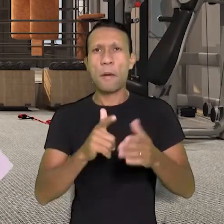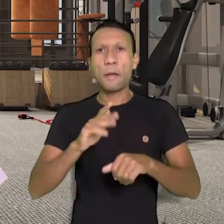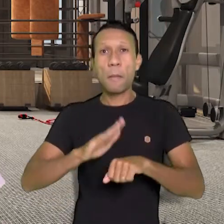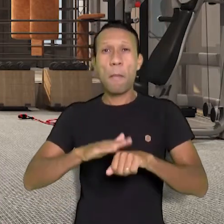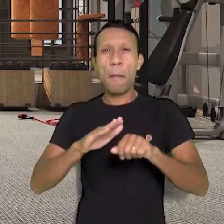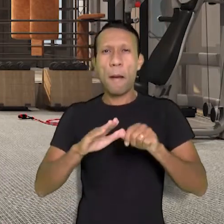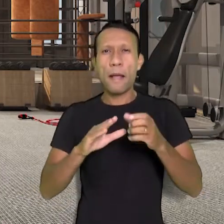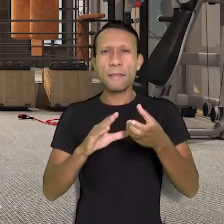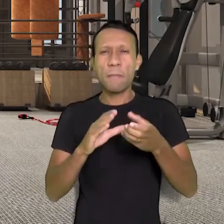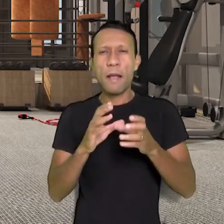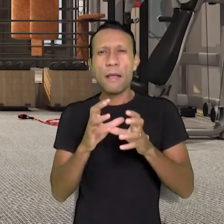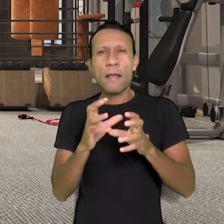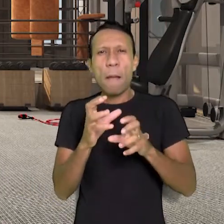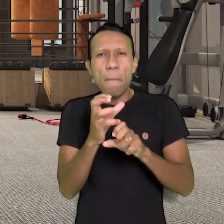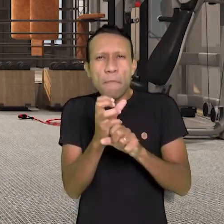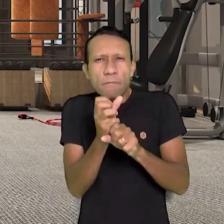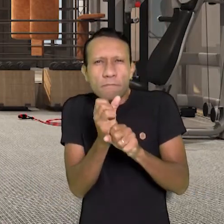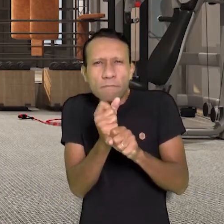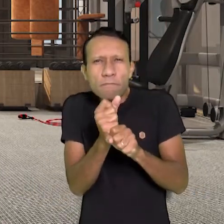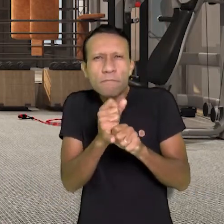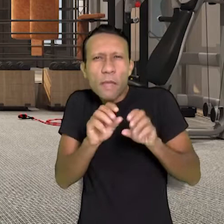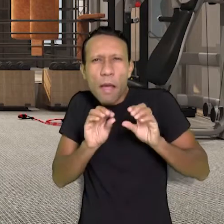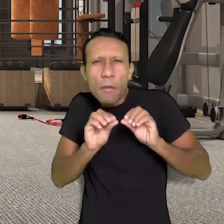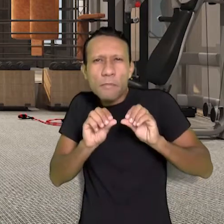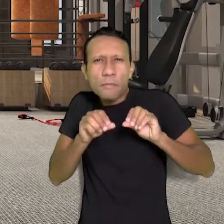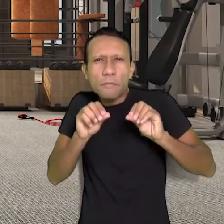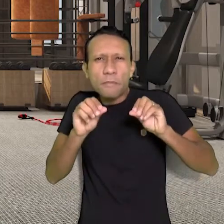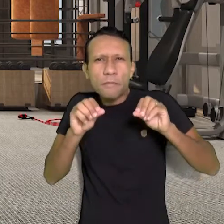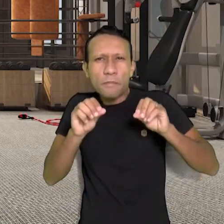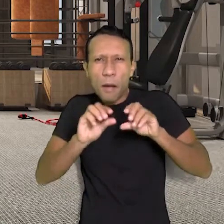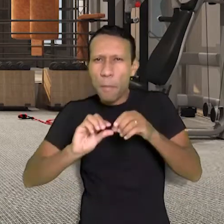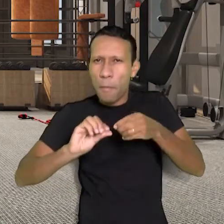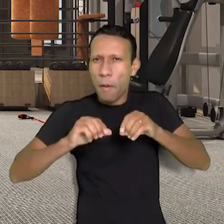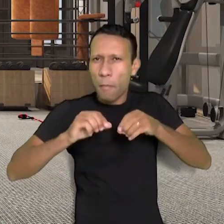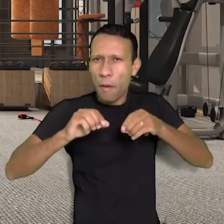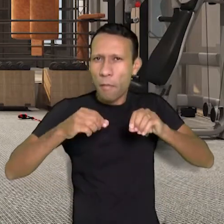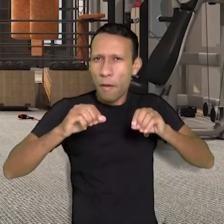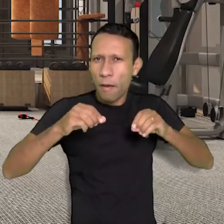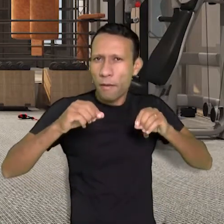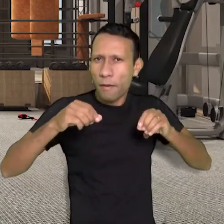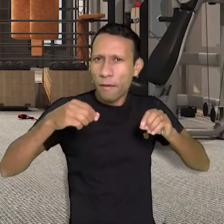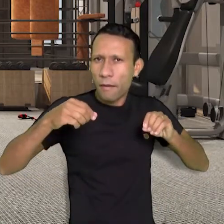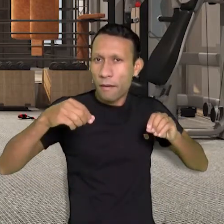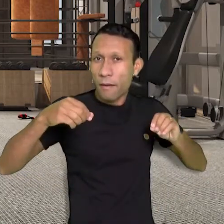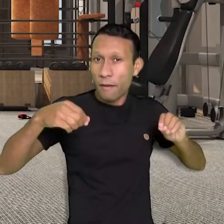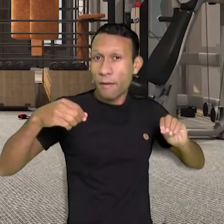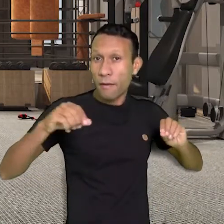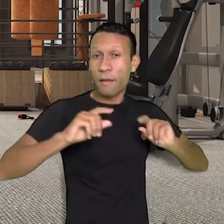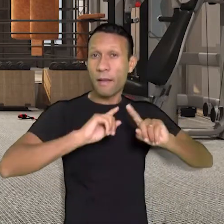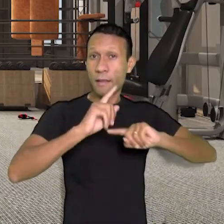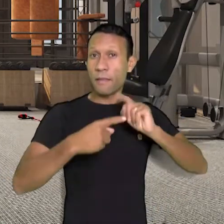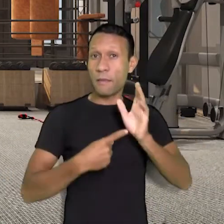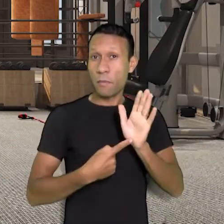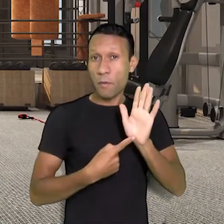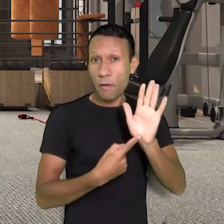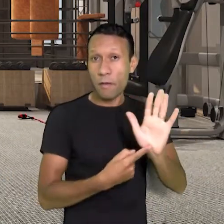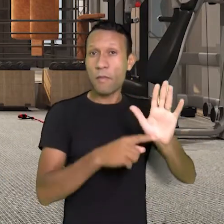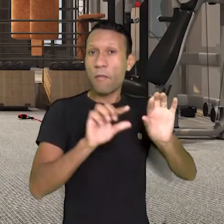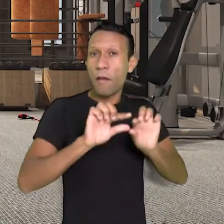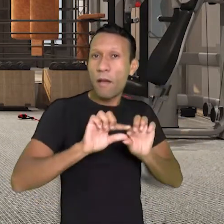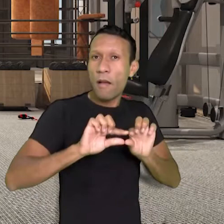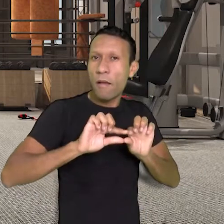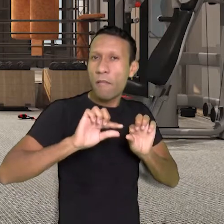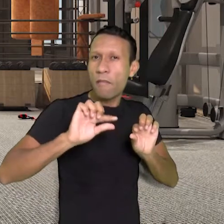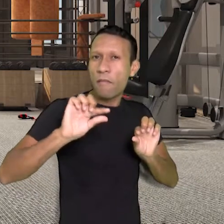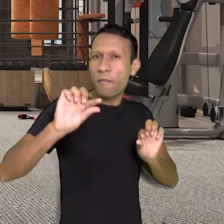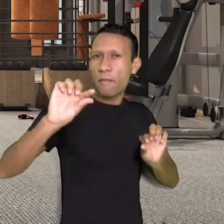ficar apertadinho melhor vai ficar espada certo que depois a espada vai ter essa espessura aqui ó e o esgrima vai